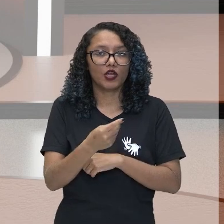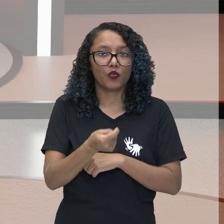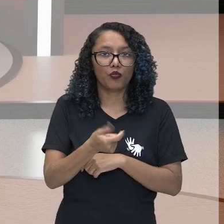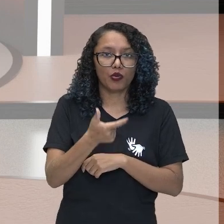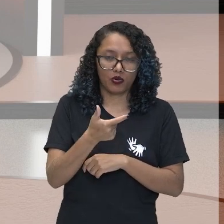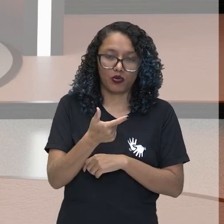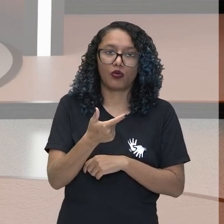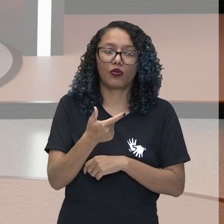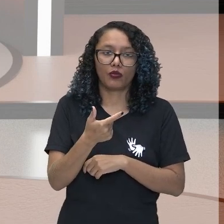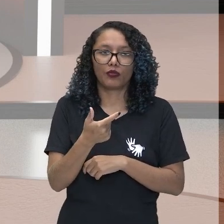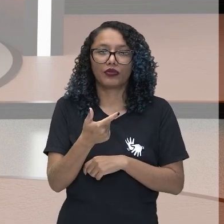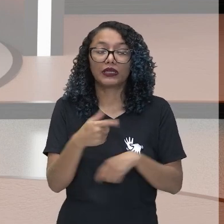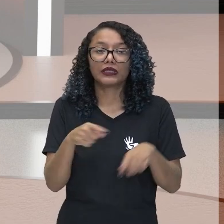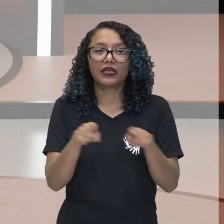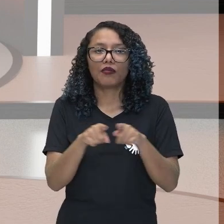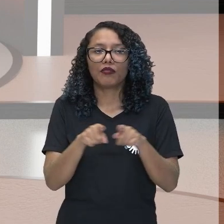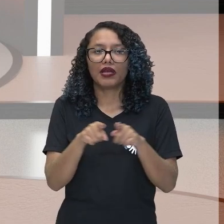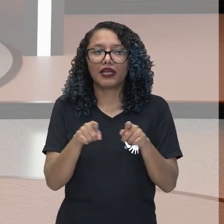estudar, gente,